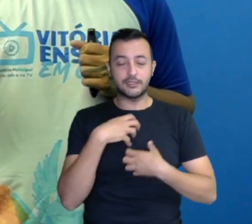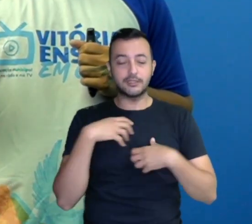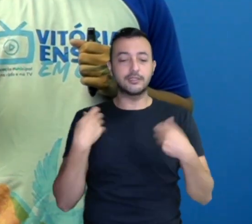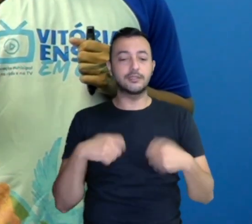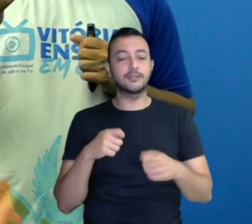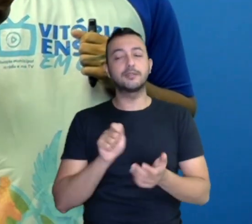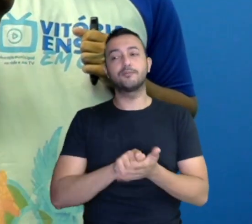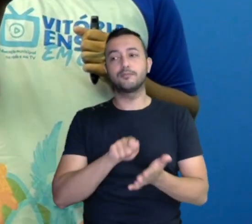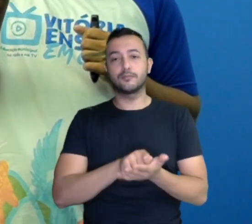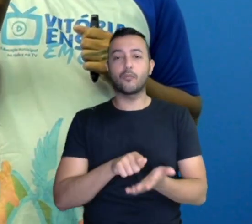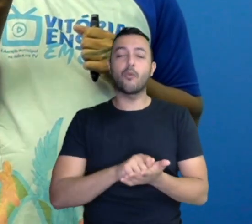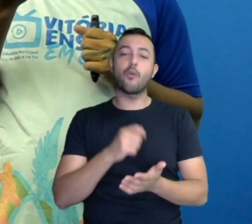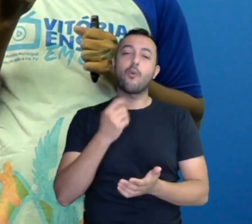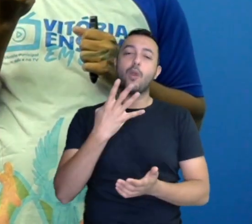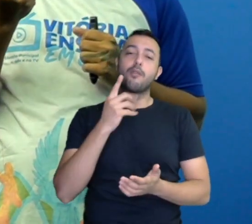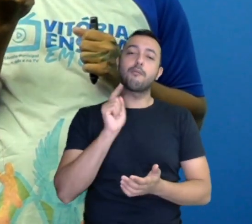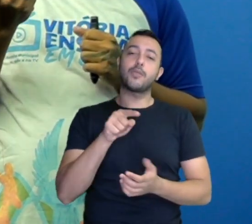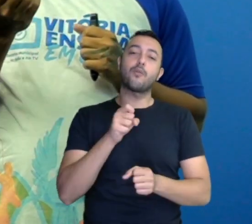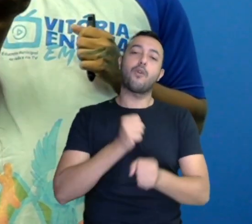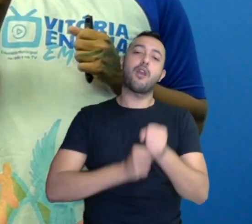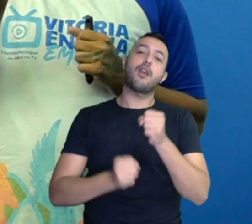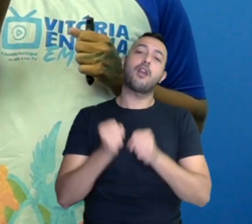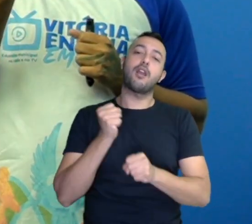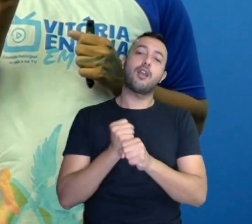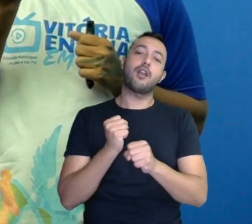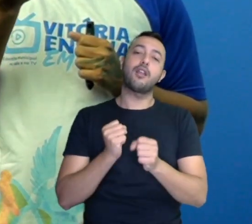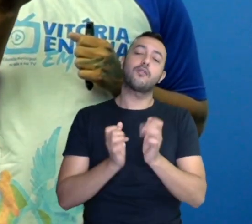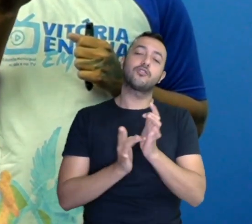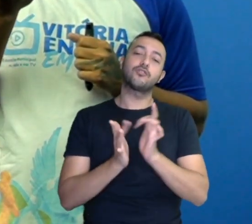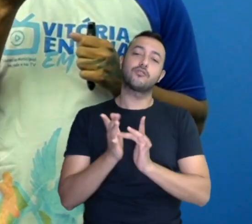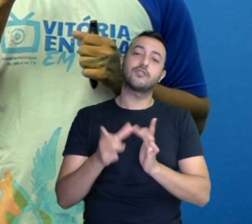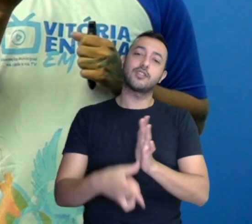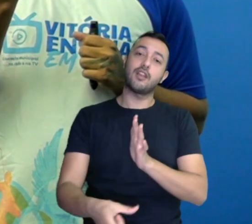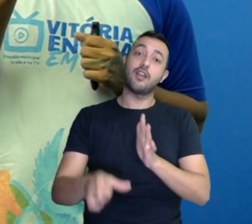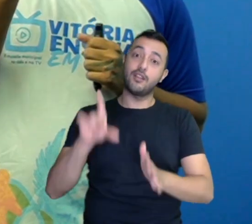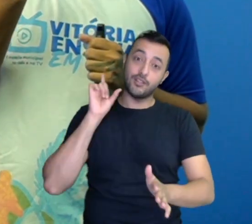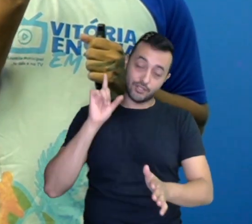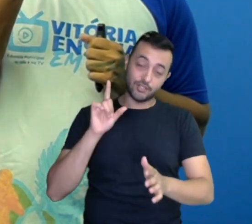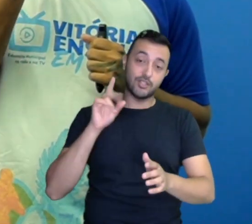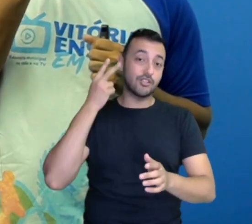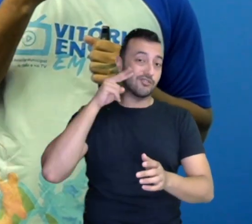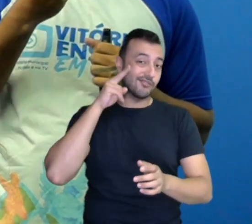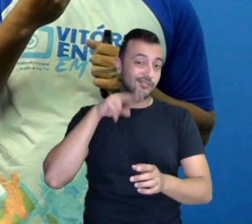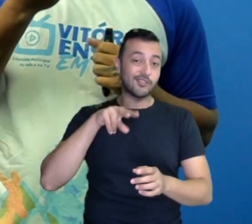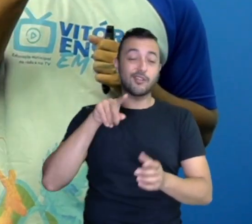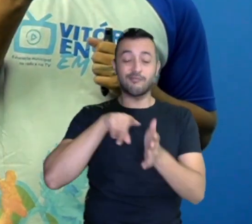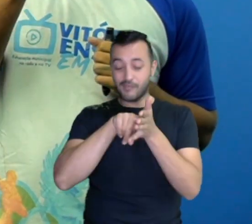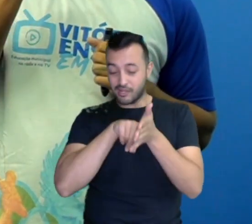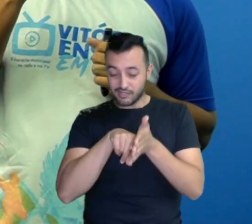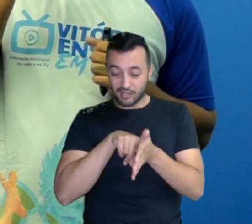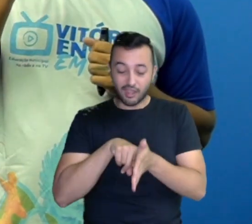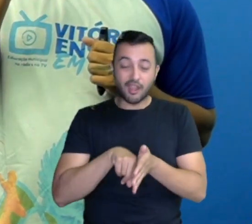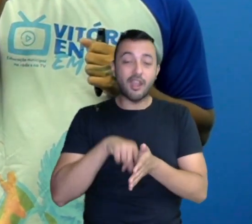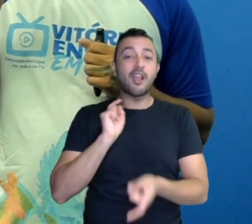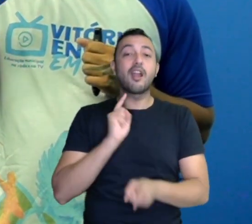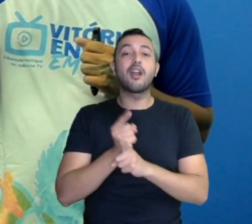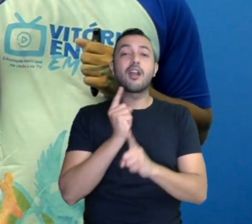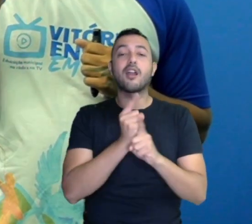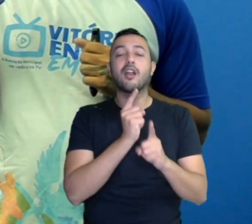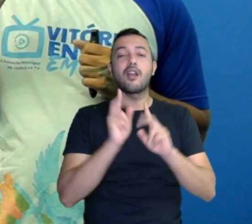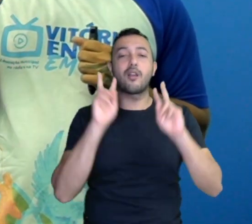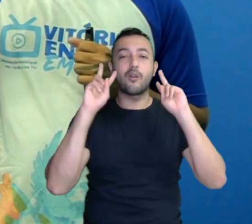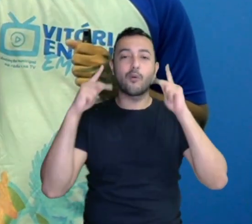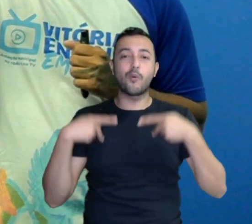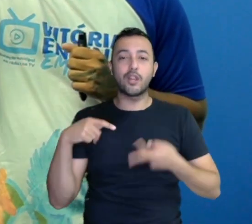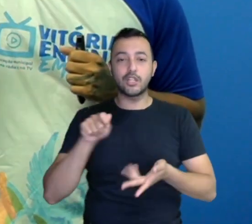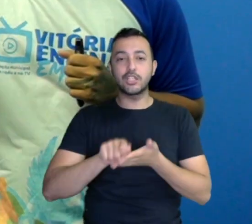de registrar. Então, 4.000 antes de Cristo, na região da Mesopotâmia, os historiadores eles percebem que o ser humano ele começa a desenvolver uma